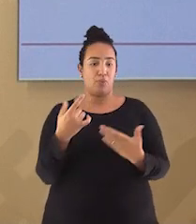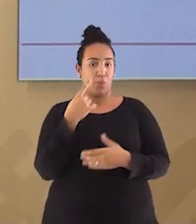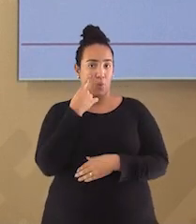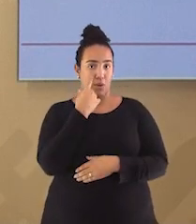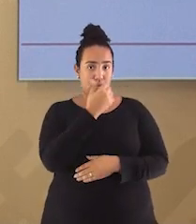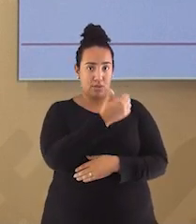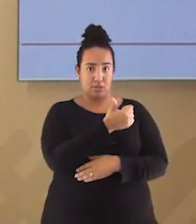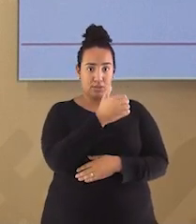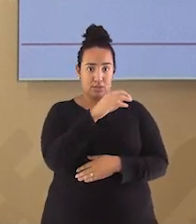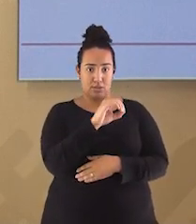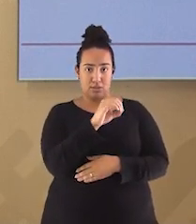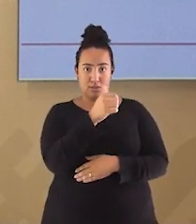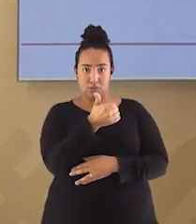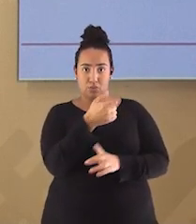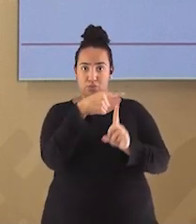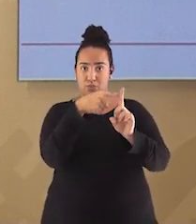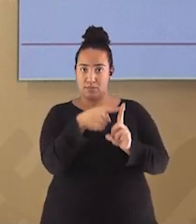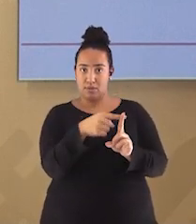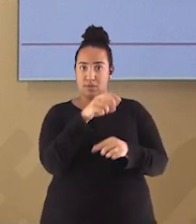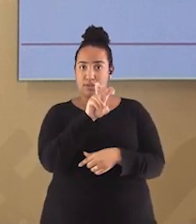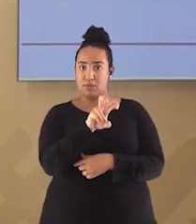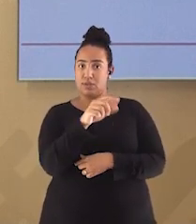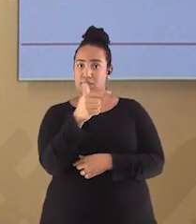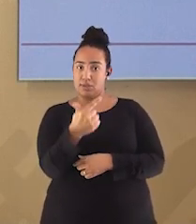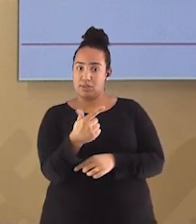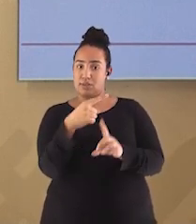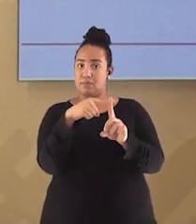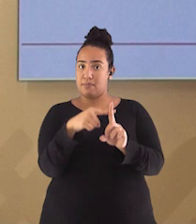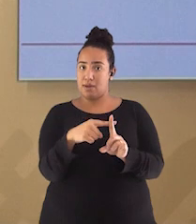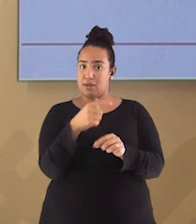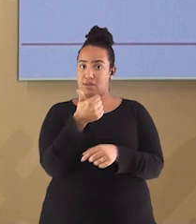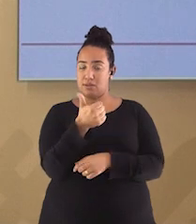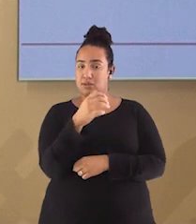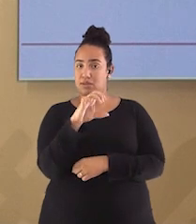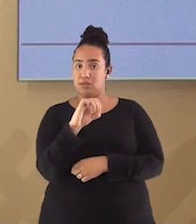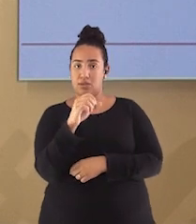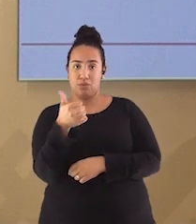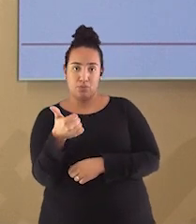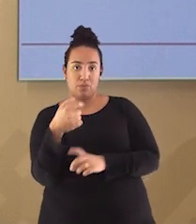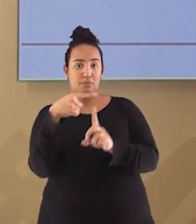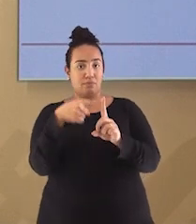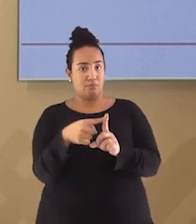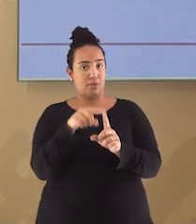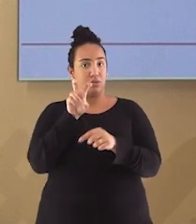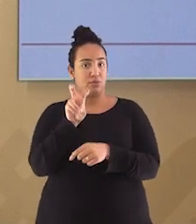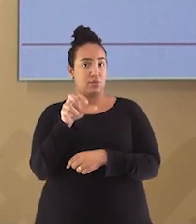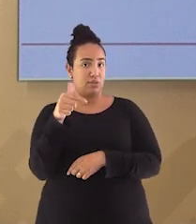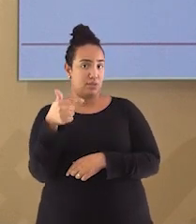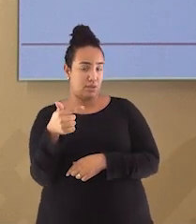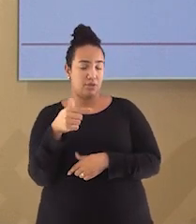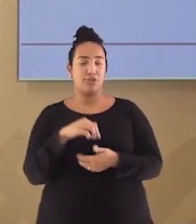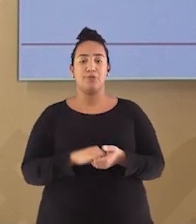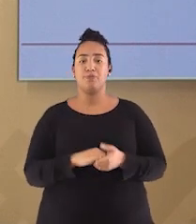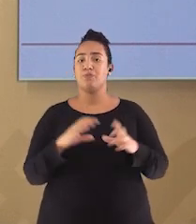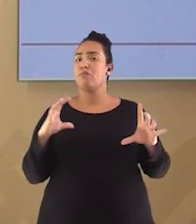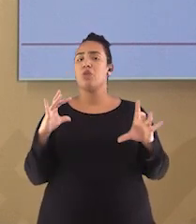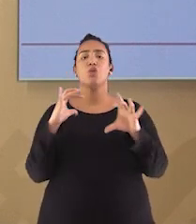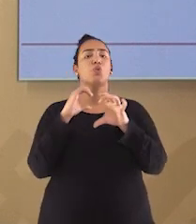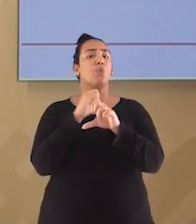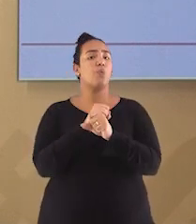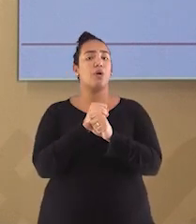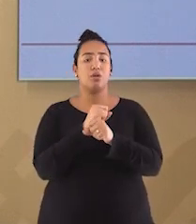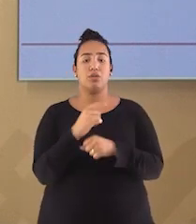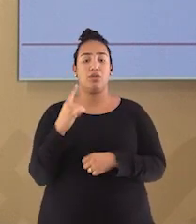101 + 57 + 101 + 57 somando essas medidas